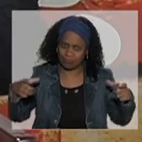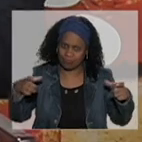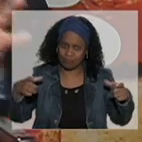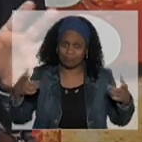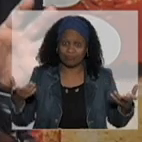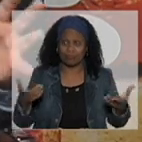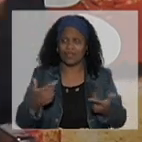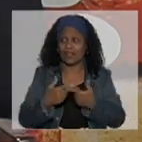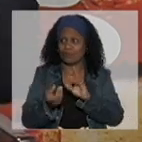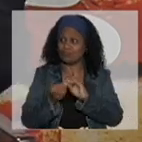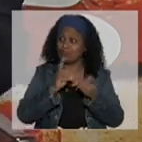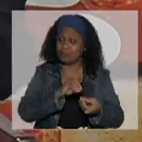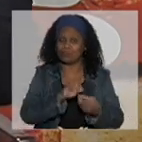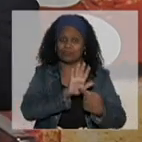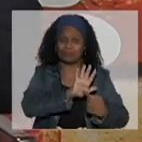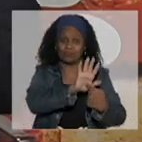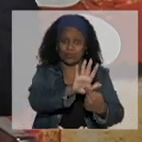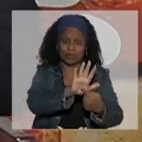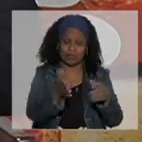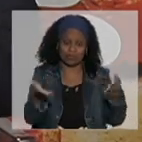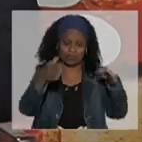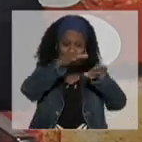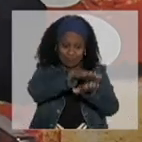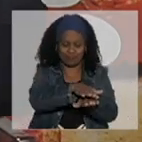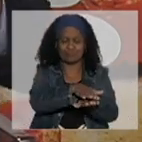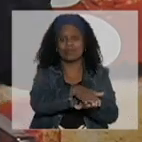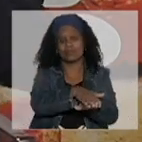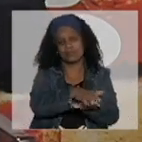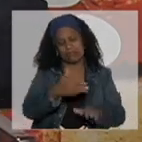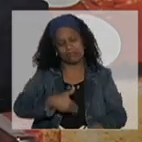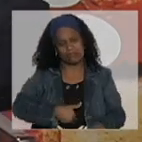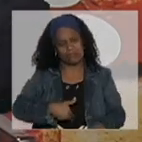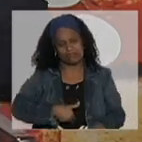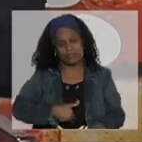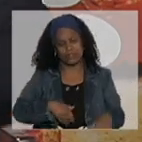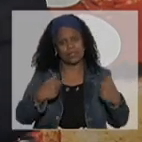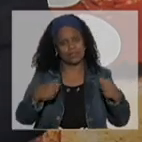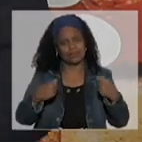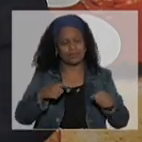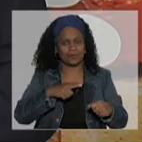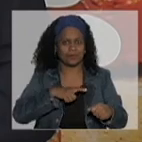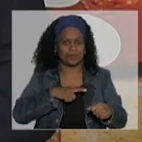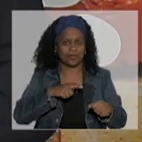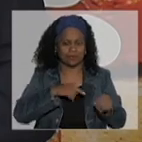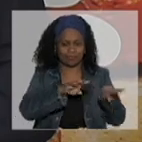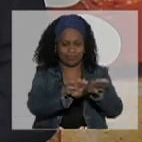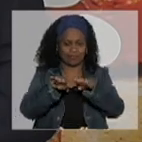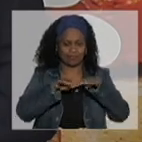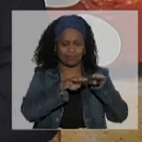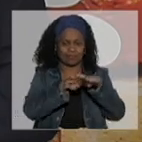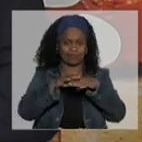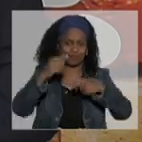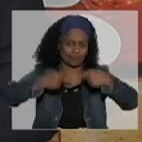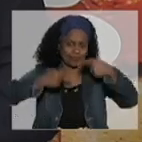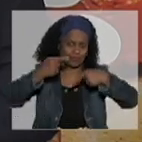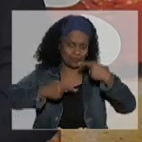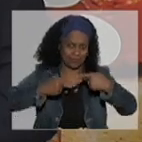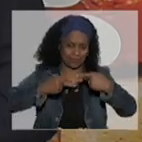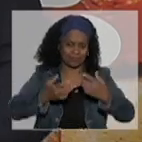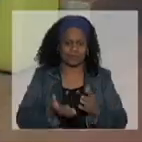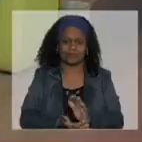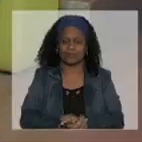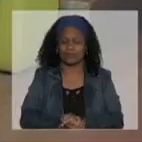no entanto uma enorme contradição que simboliza a nossa desigualdade igualdade que voltou a ser um padrão na estruturantes das políticas do governo